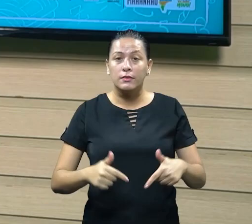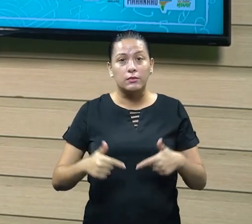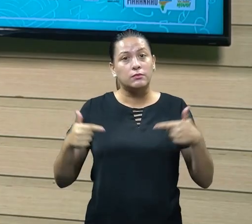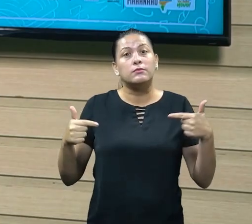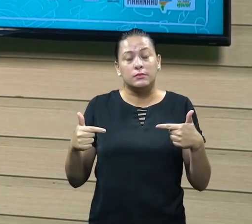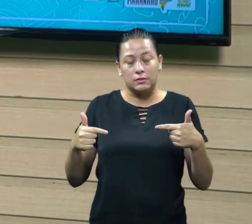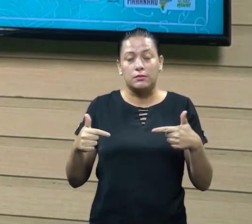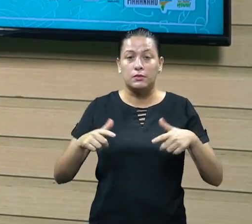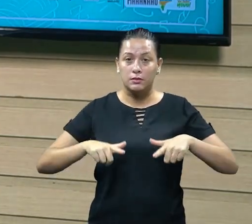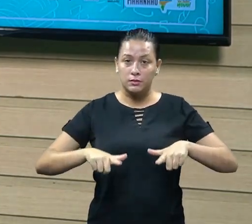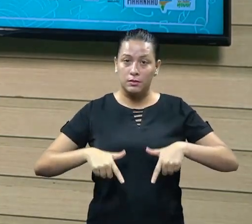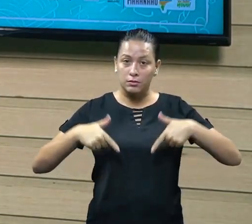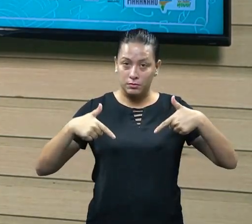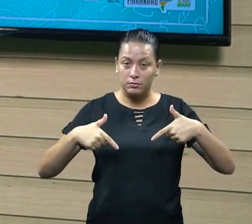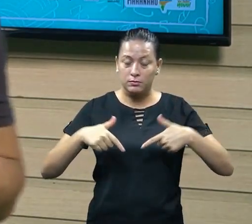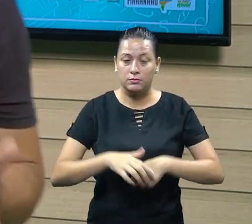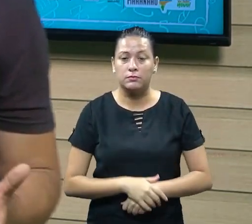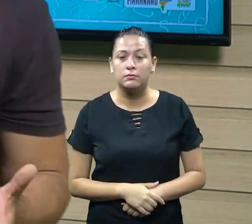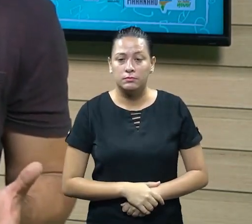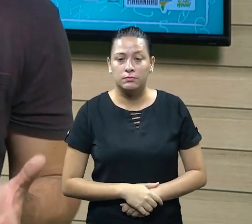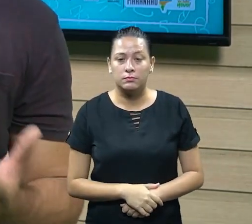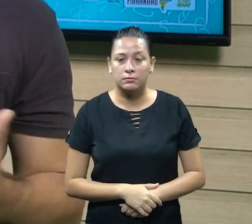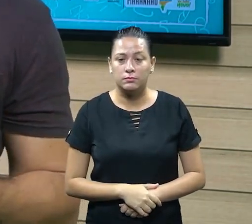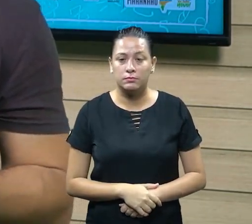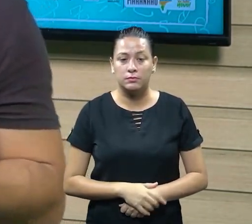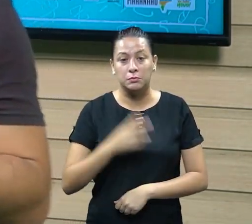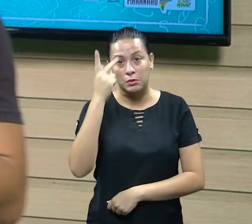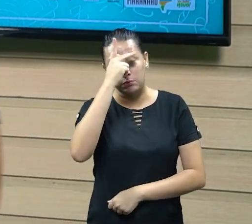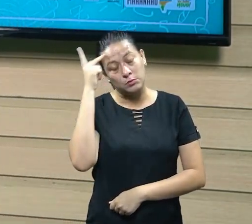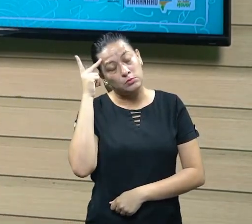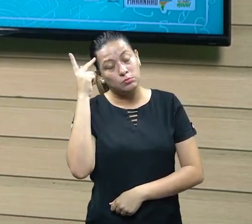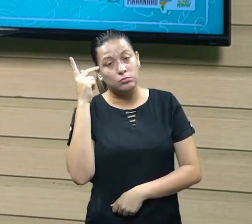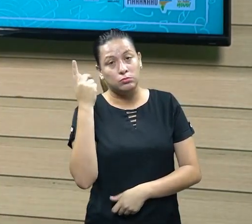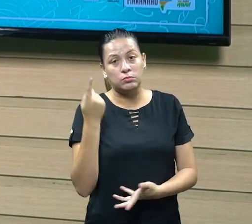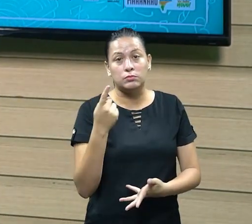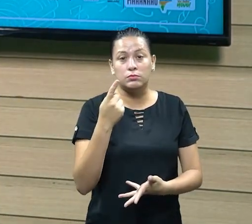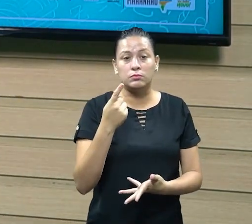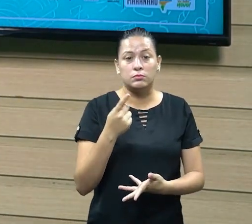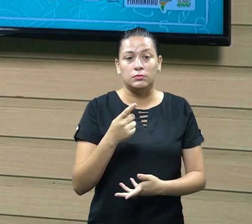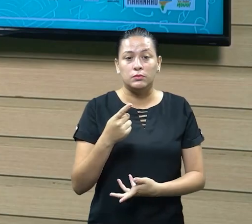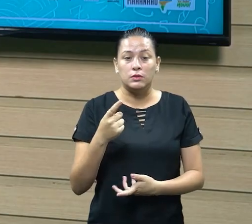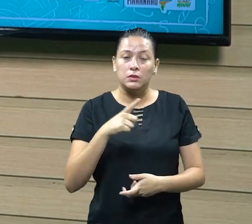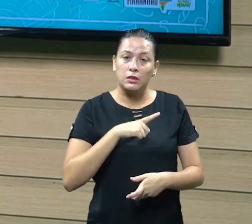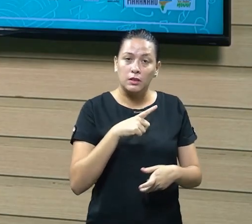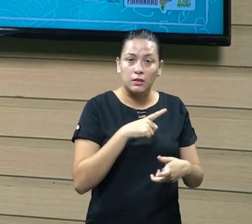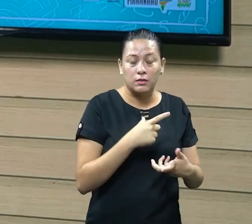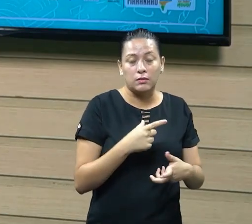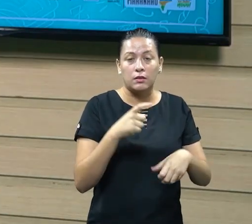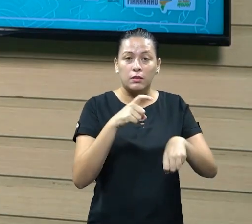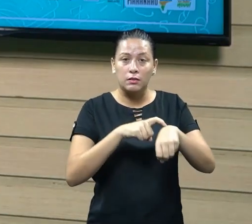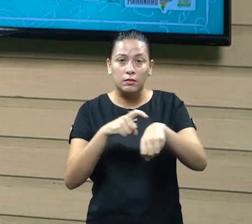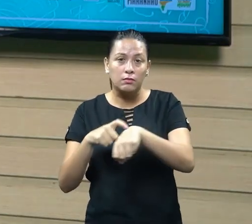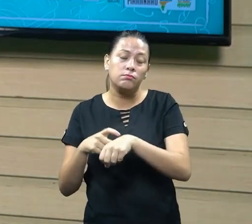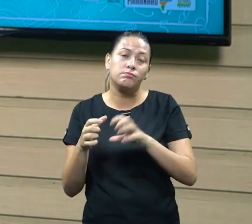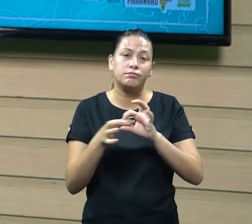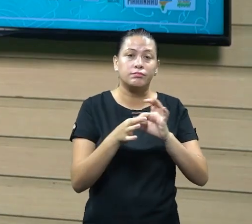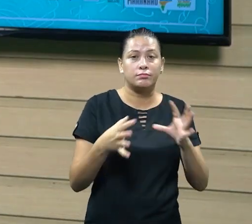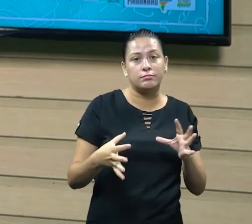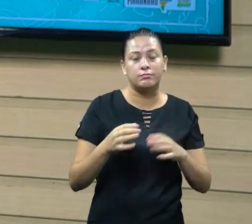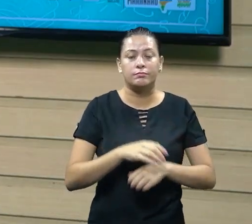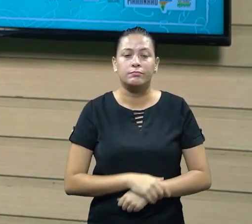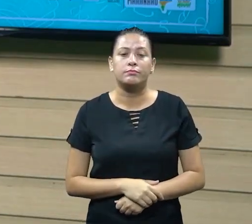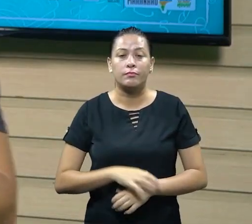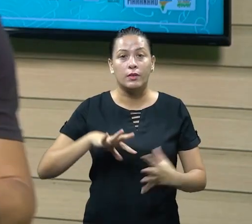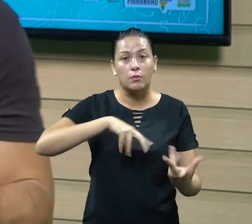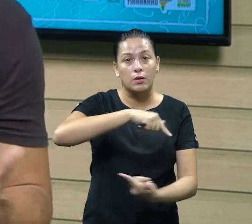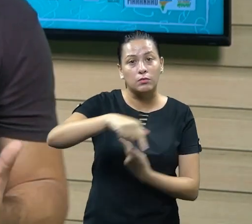com segurança, com credibilidade, principalmente para quem não tem muito tempo, porque a globalização ajudou, o investimento da tecnologia. Antes quase ninguém